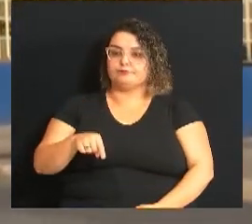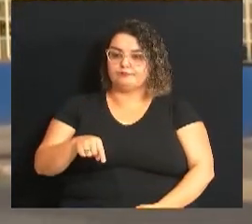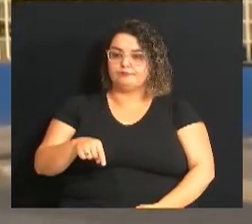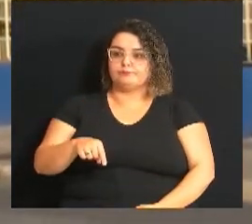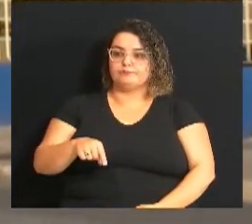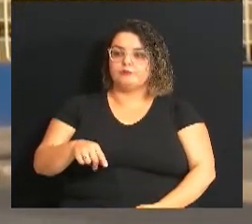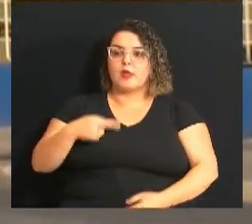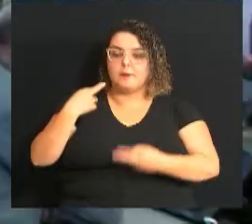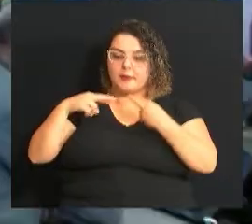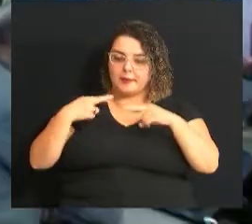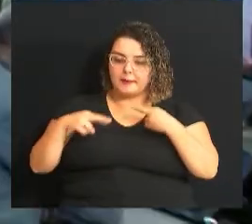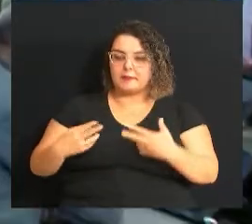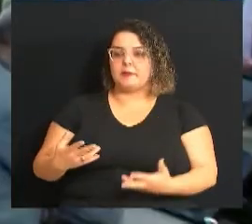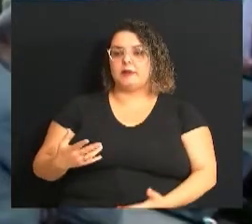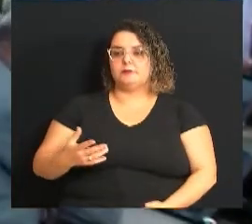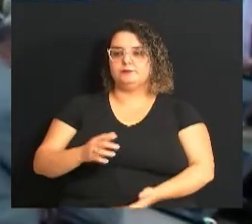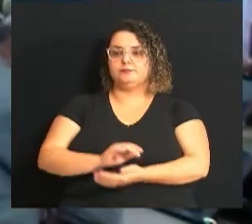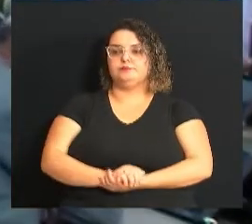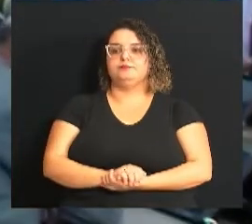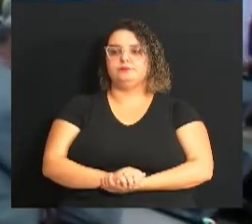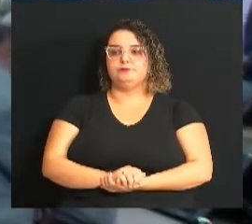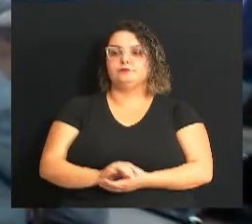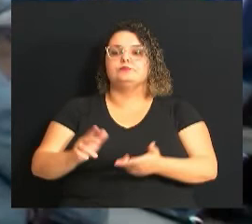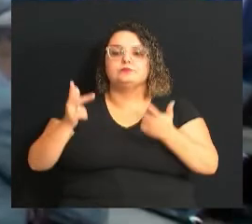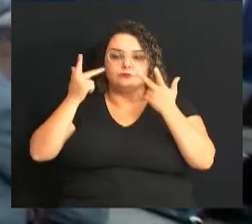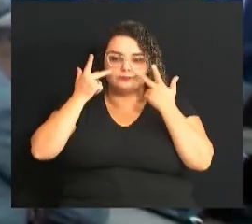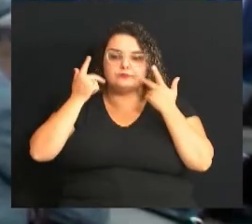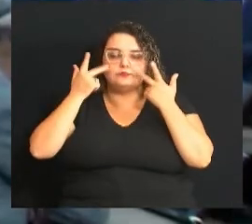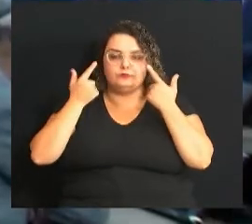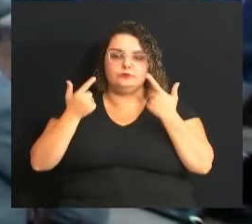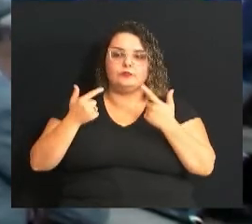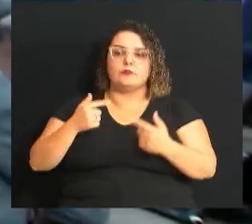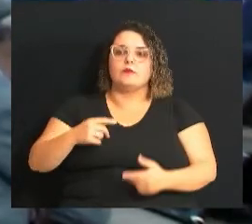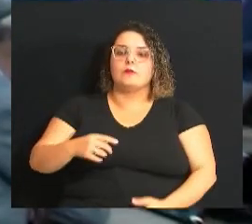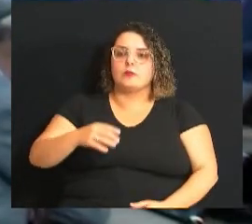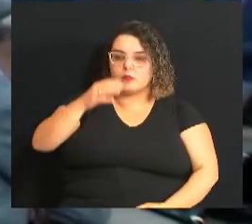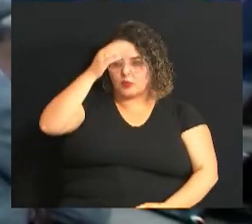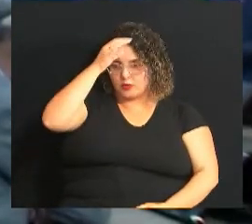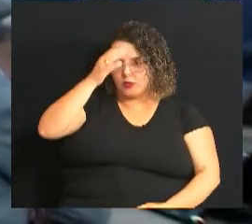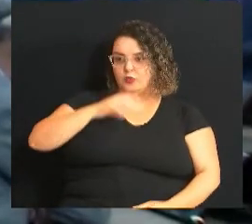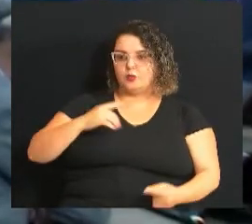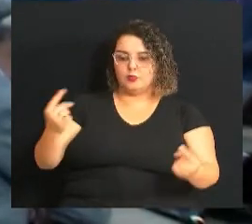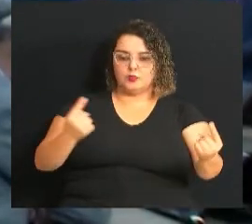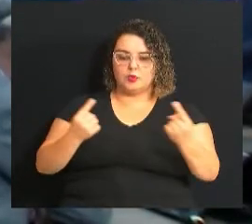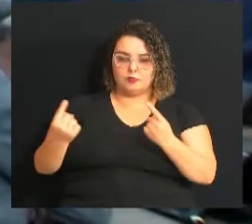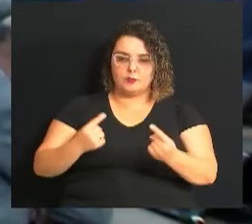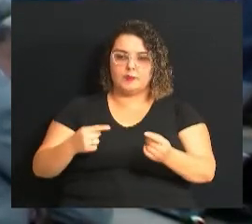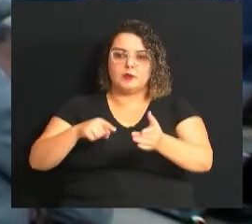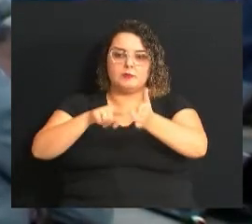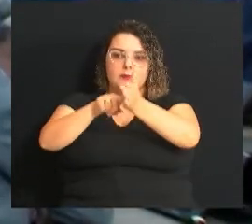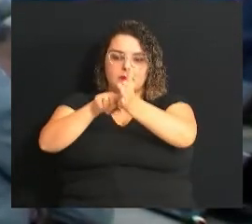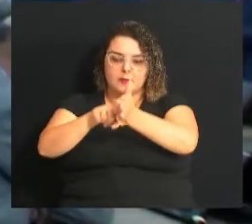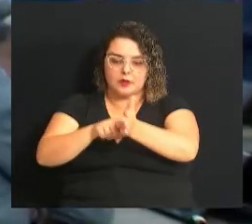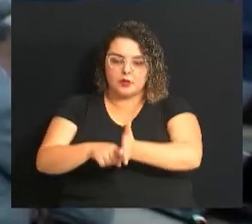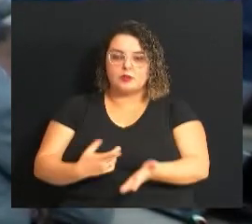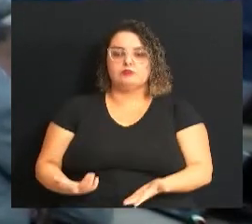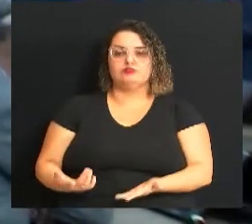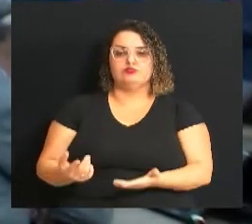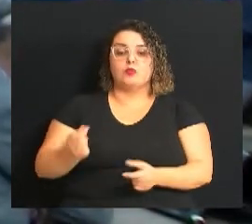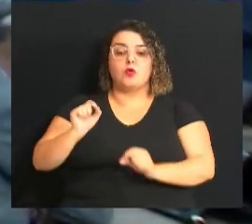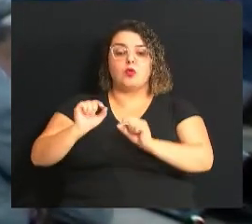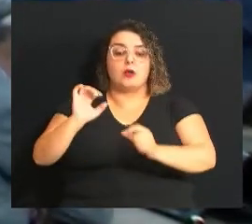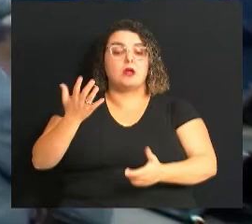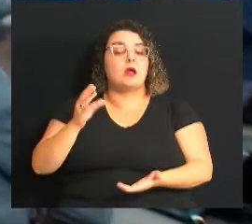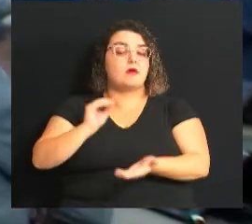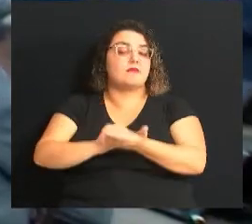dos usuários. É muito comum, né, os munícipes nos procurarem por algumas questões relacionadas à saúde. E a falta